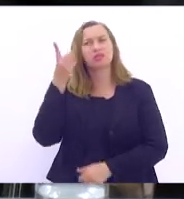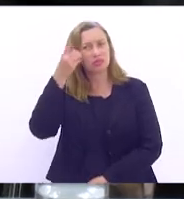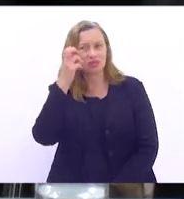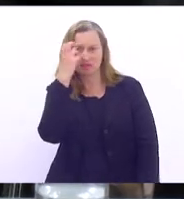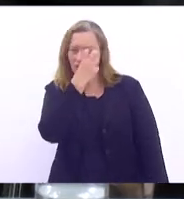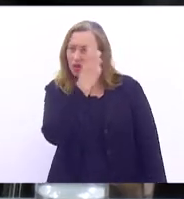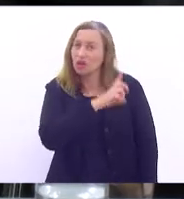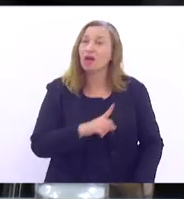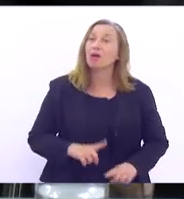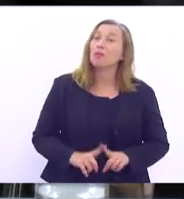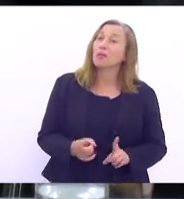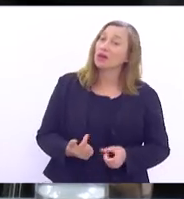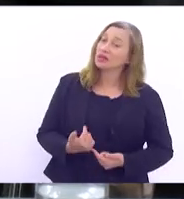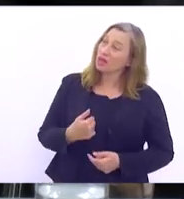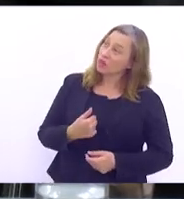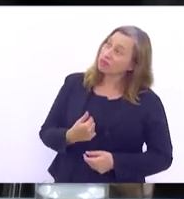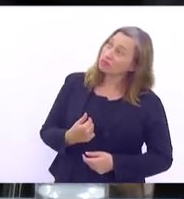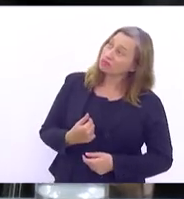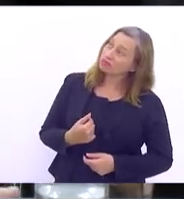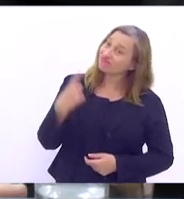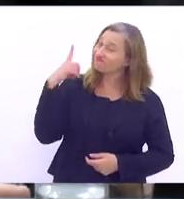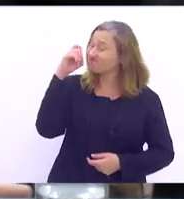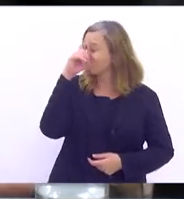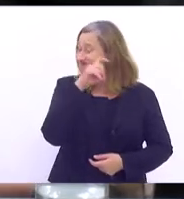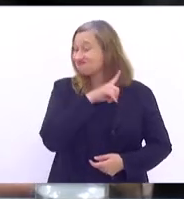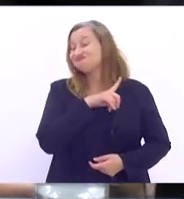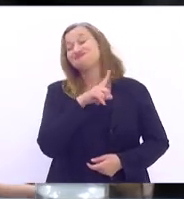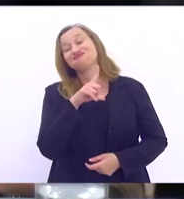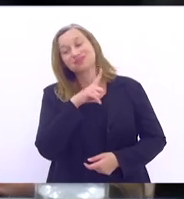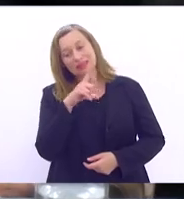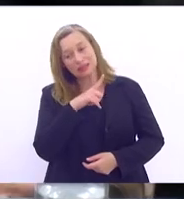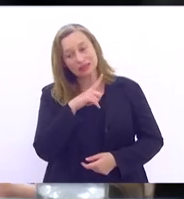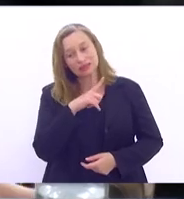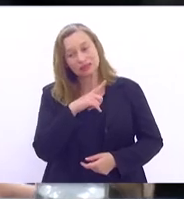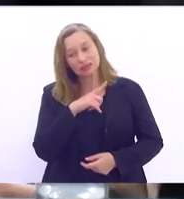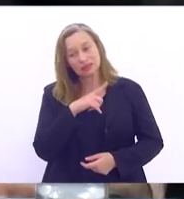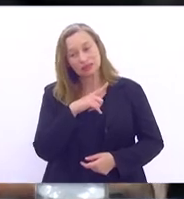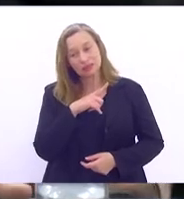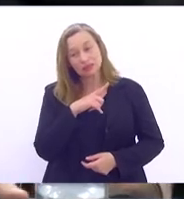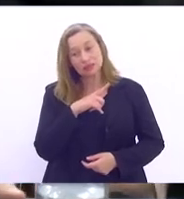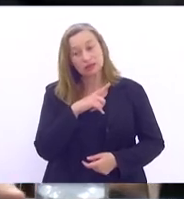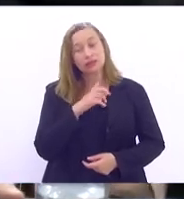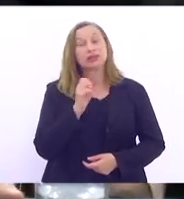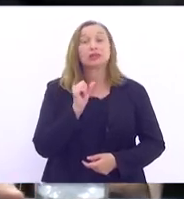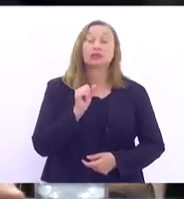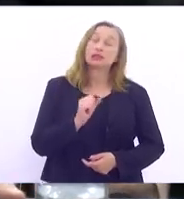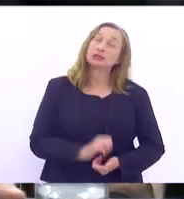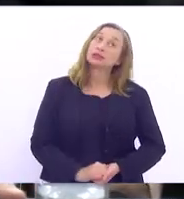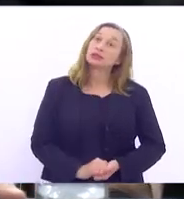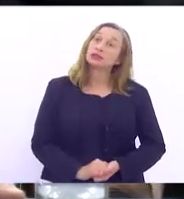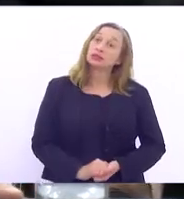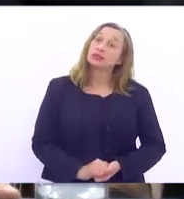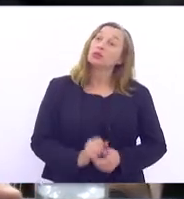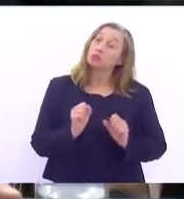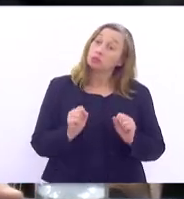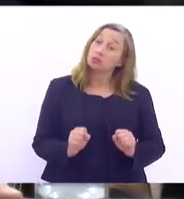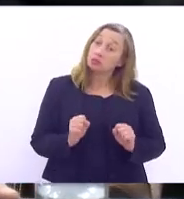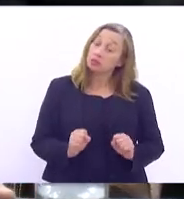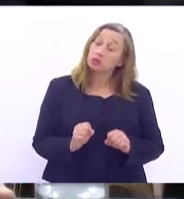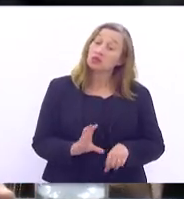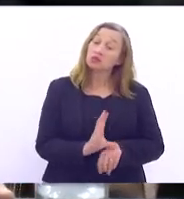Lima, eu tenho a maior dificuldade. Né? Eu, talvez, pudesse dar